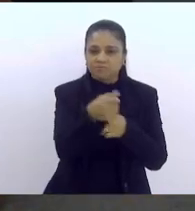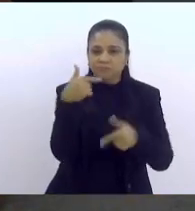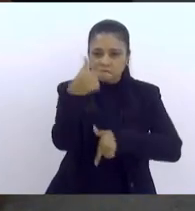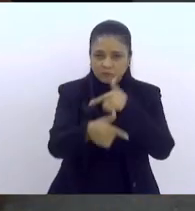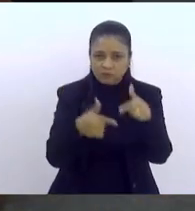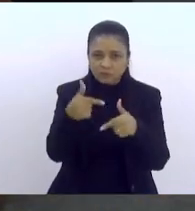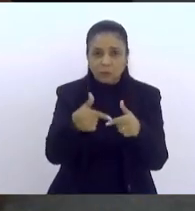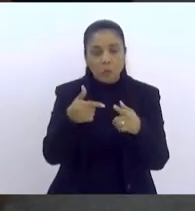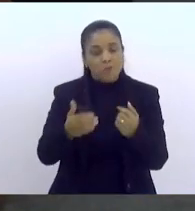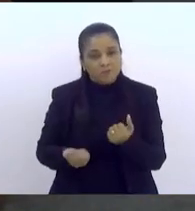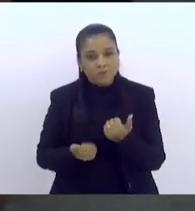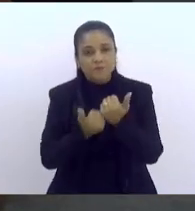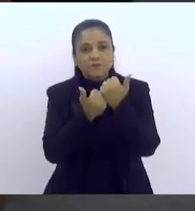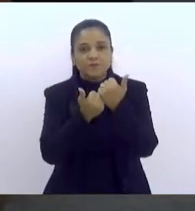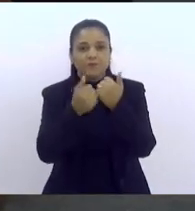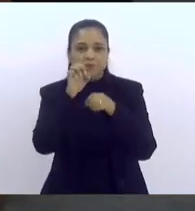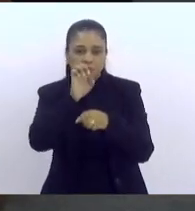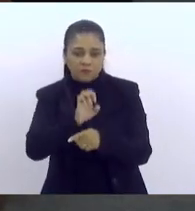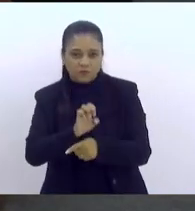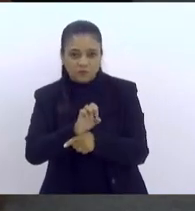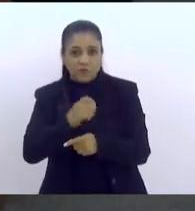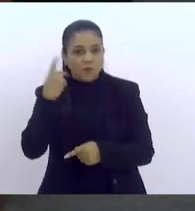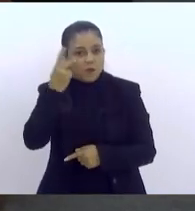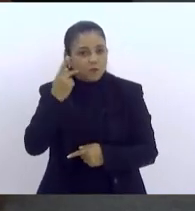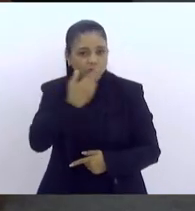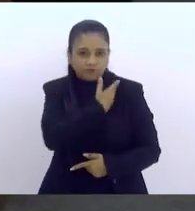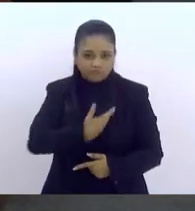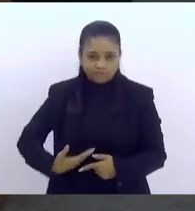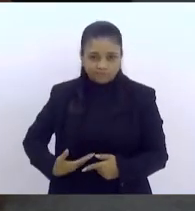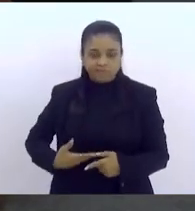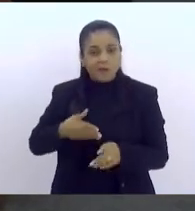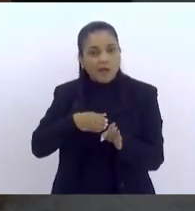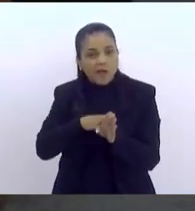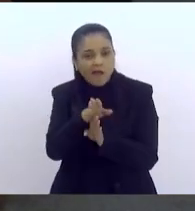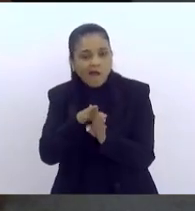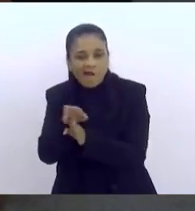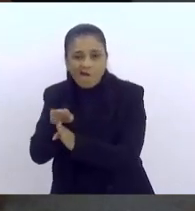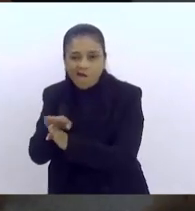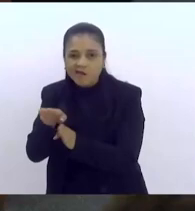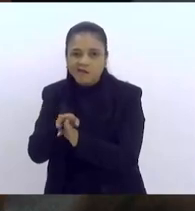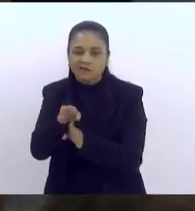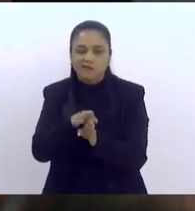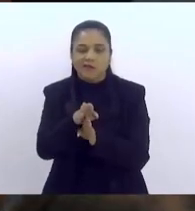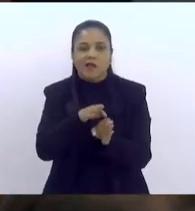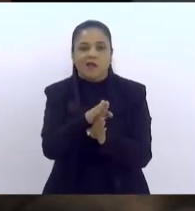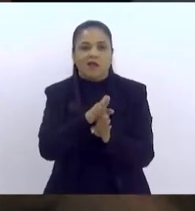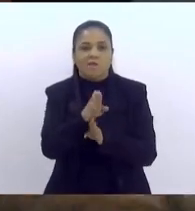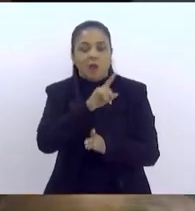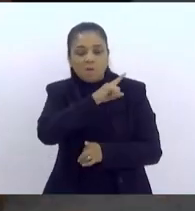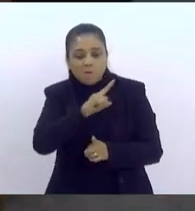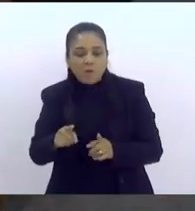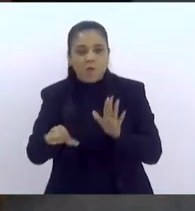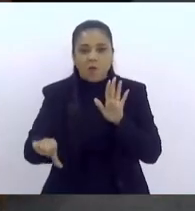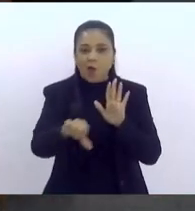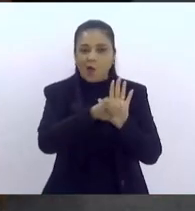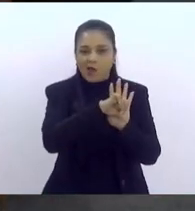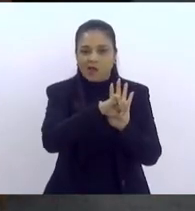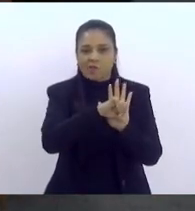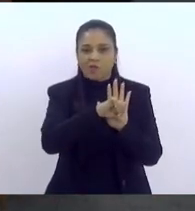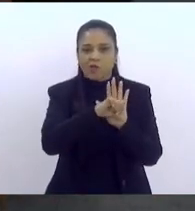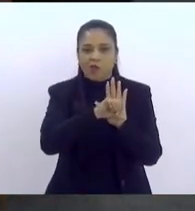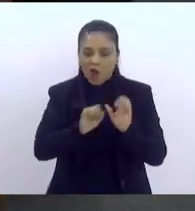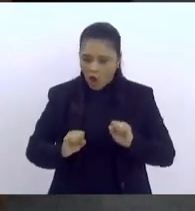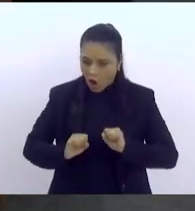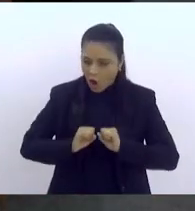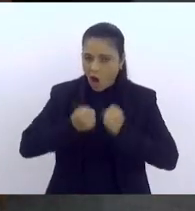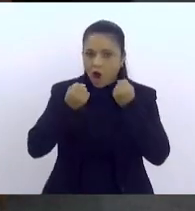amparo do Estado e uma política de segurança pública orientada para a coibição firme de crimes de ódio, como é